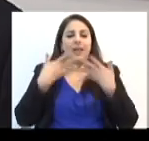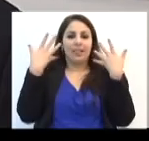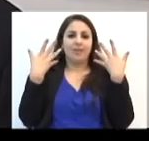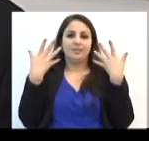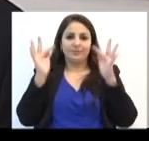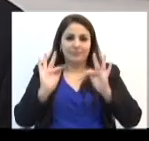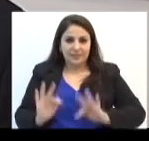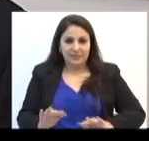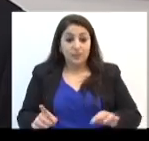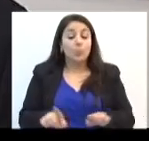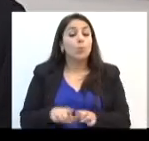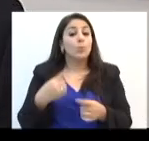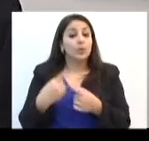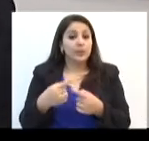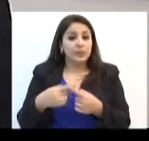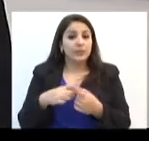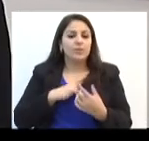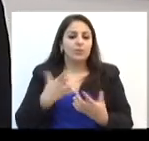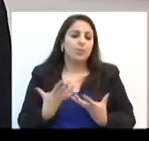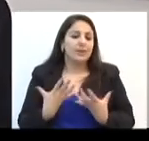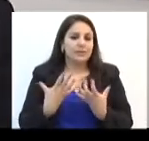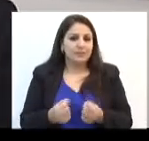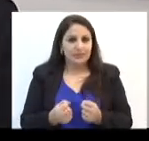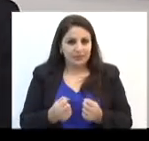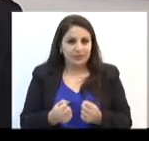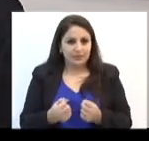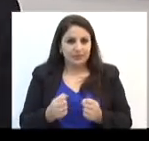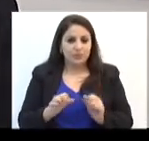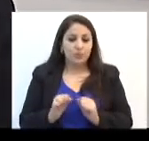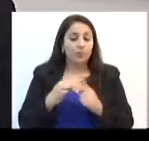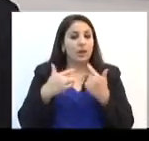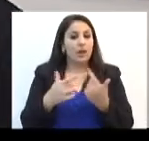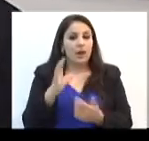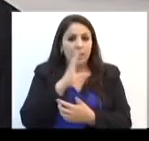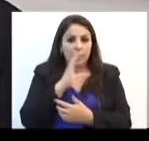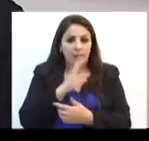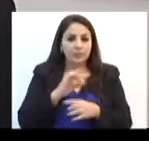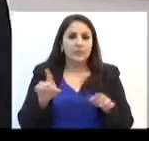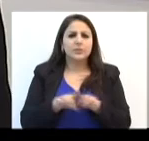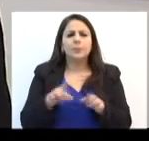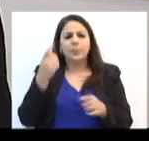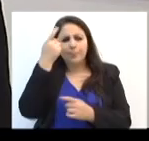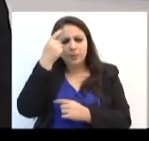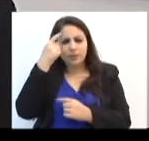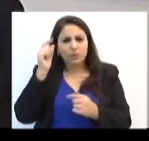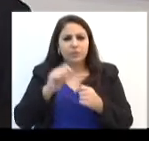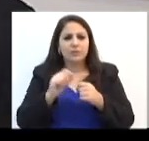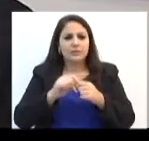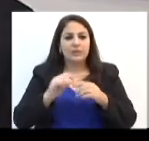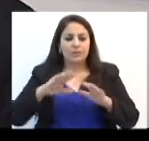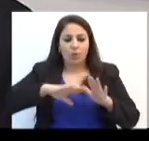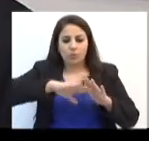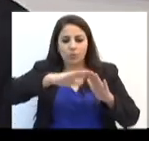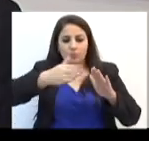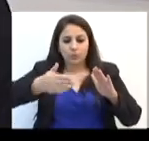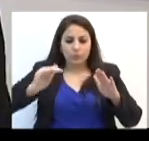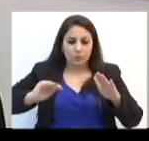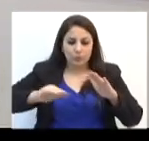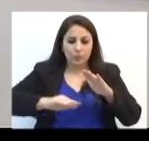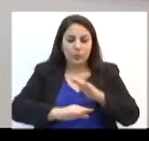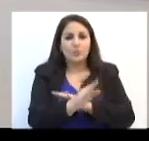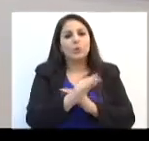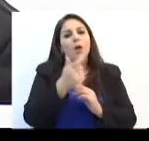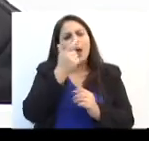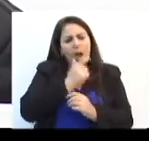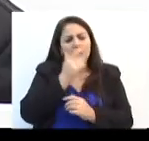que houve uma sinalização de ação imediata e também uma construção de túnel, de elevada naquela região, que eu acredito que vai sair